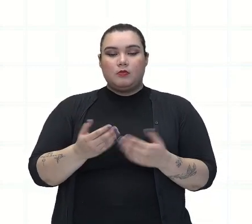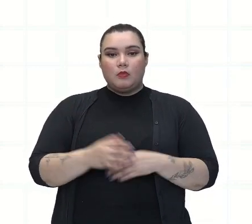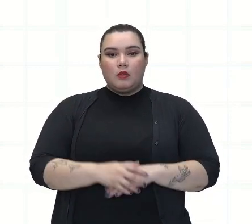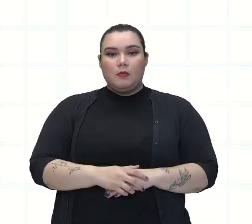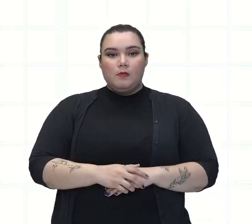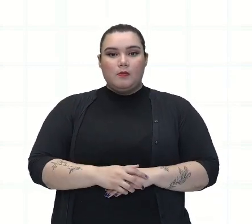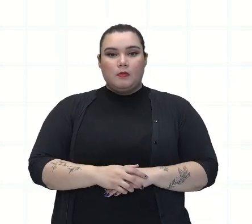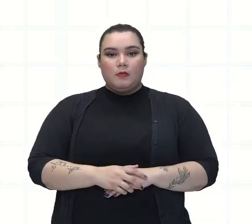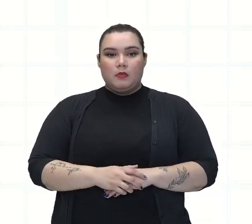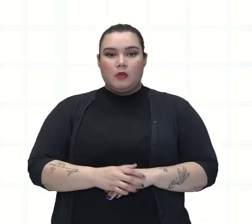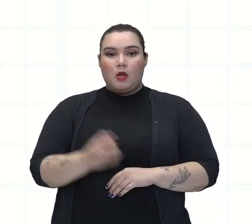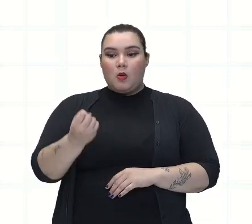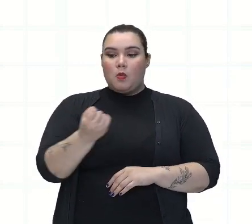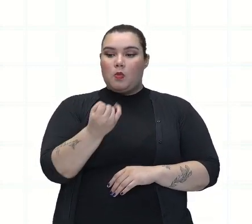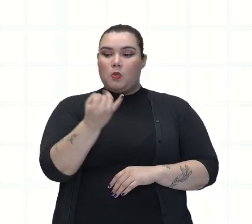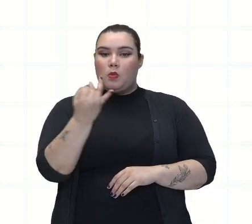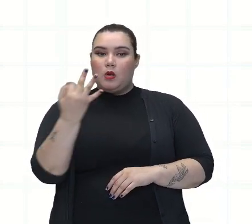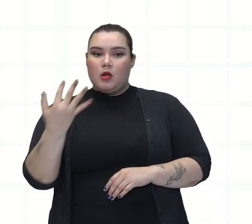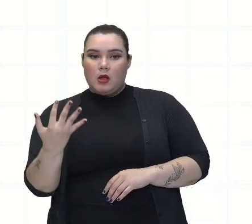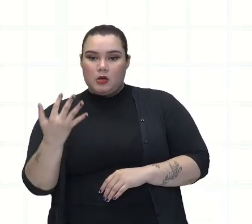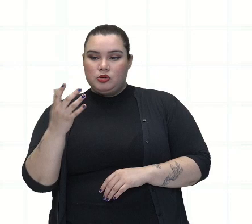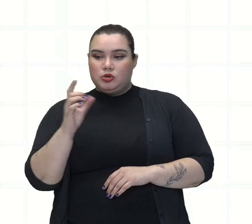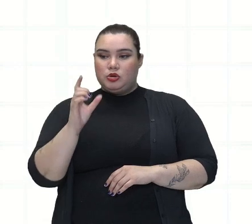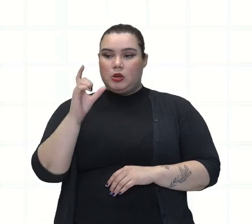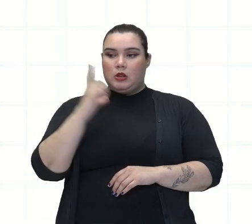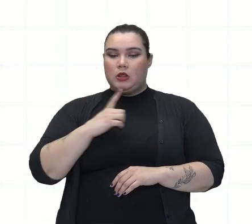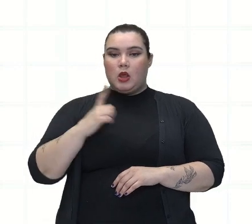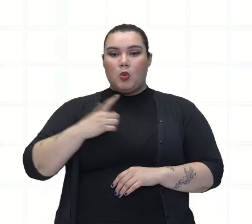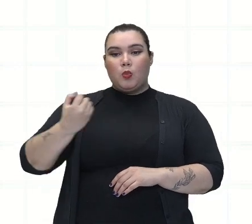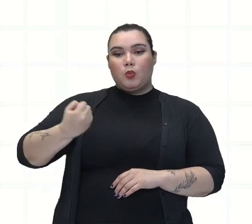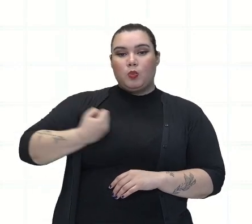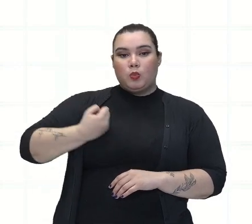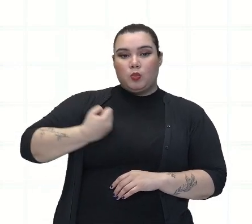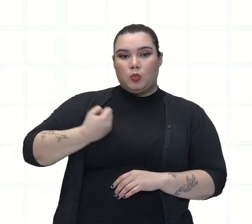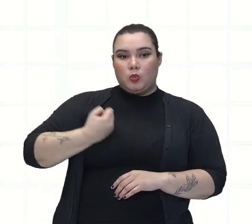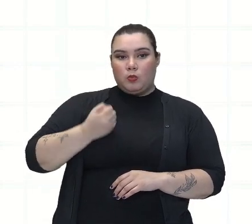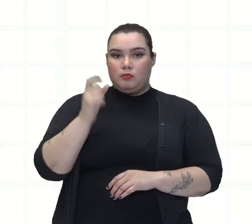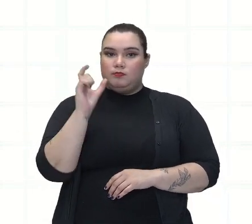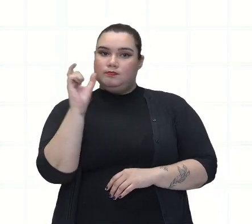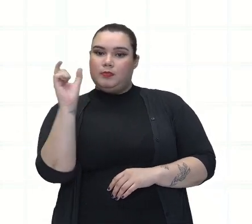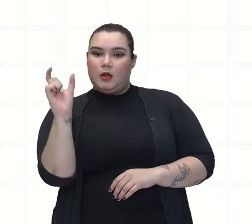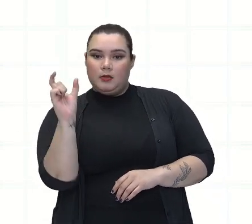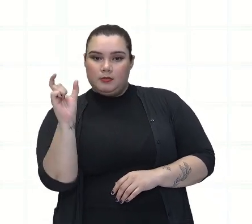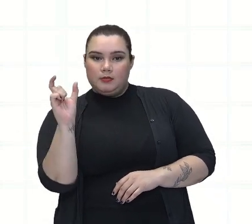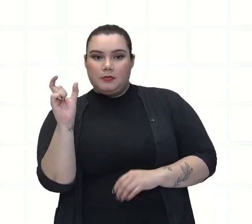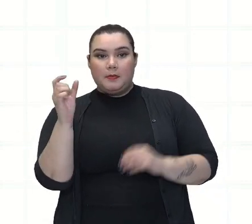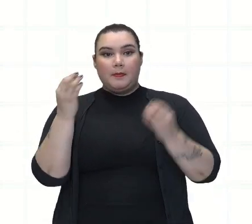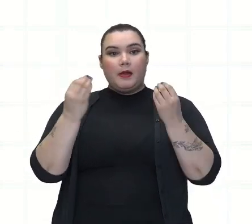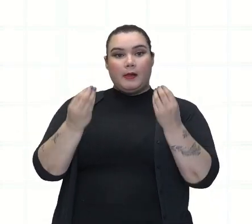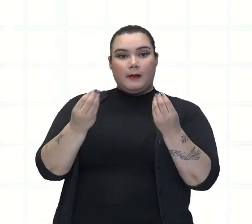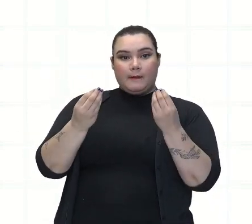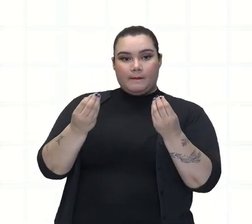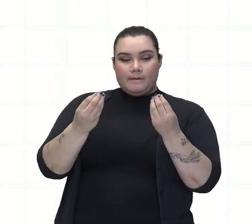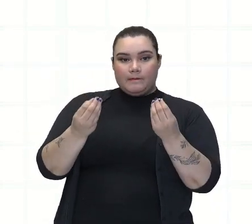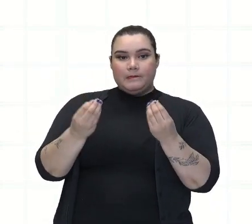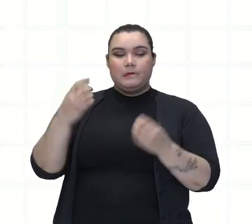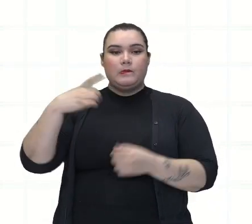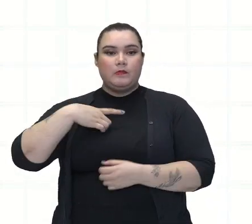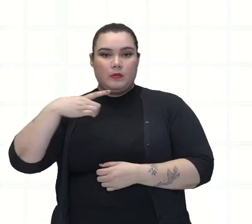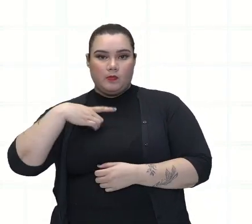quantidades aparecem com os numerais, justamente para ser